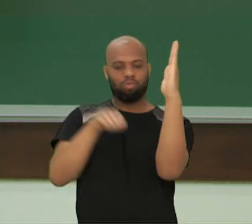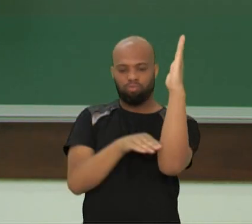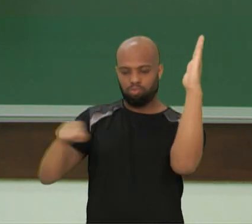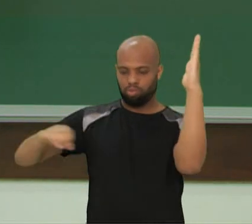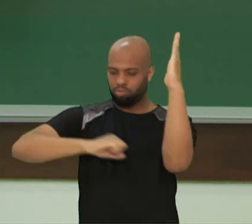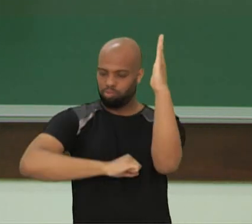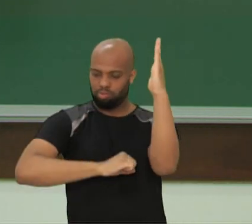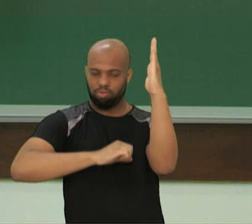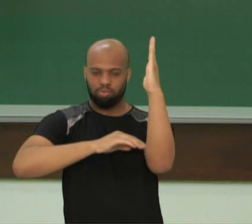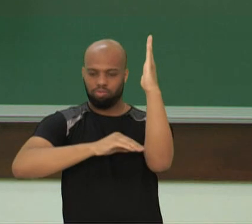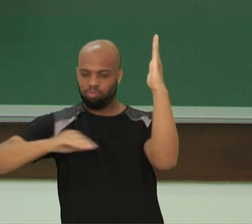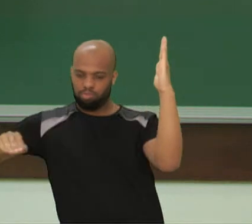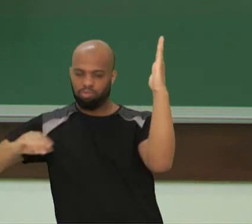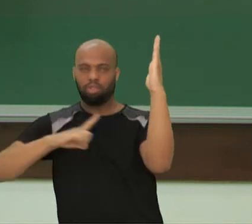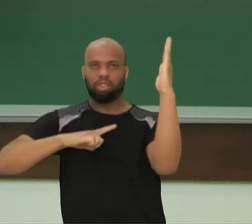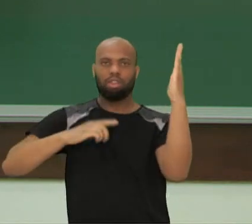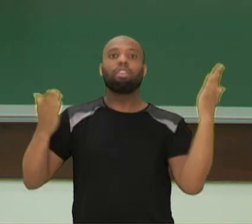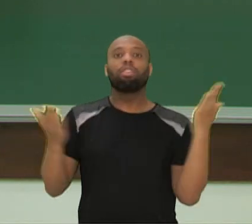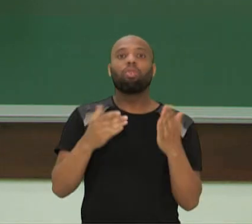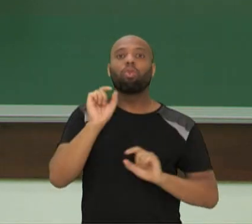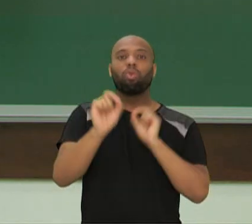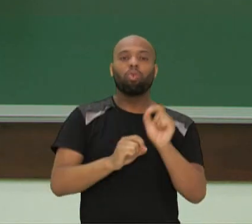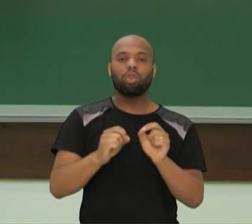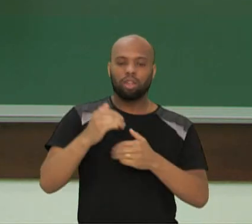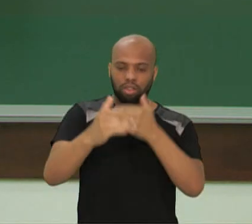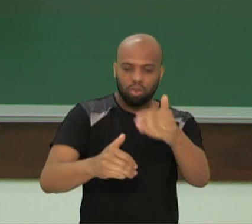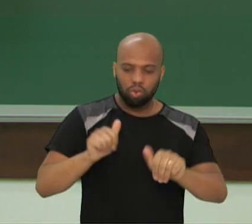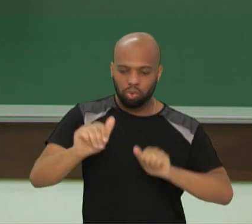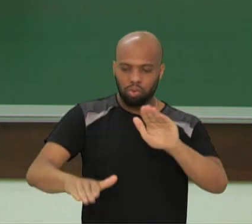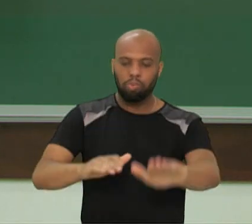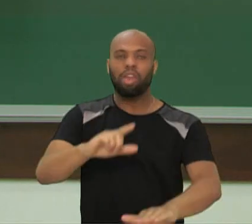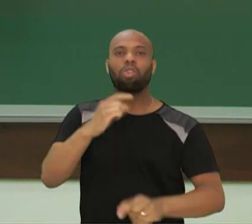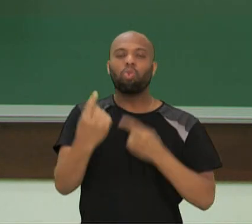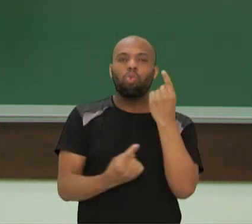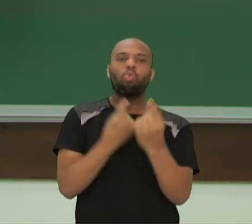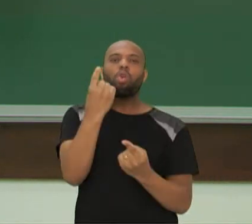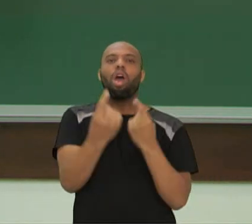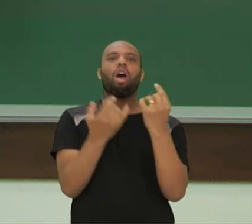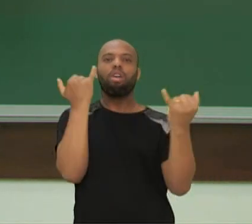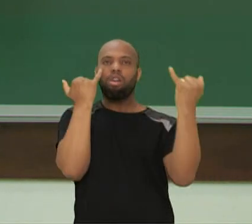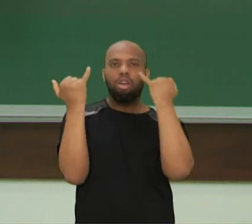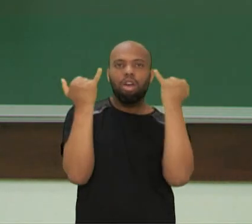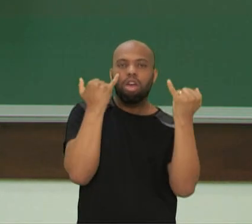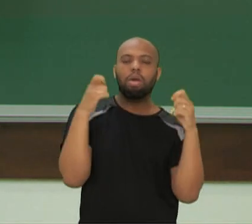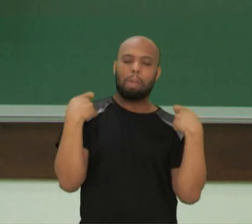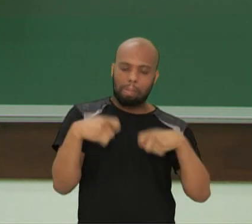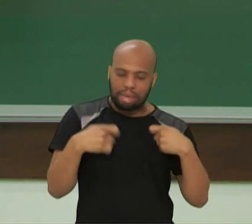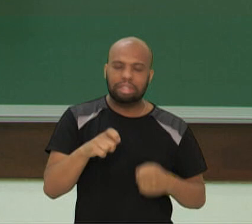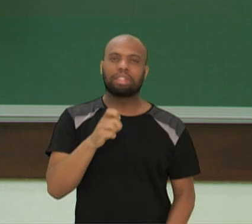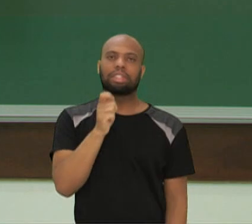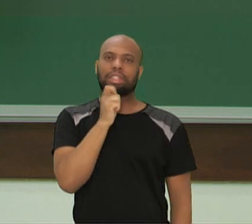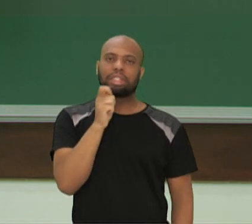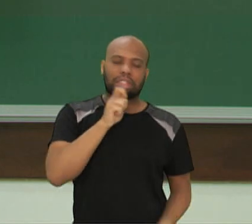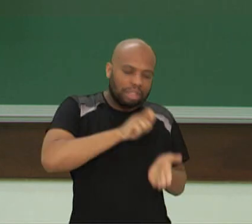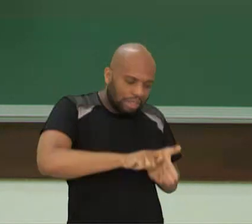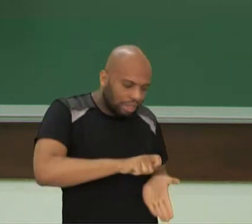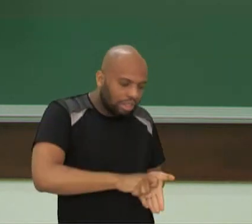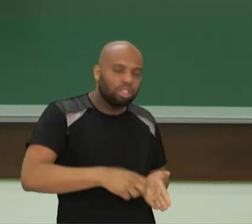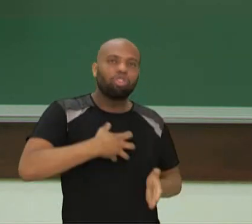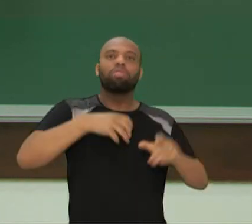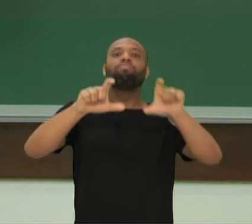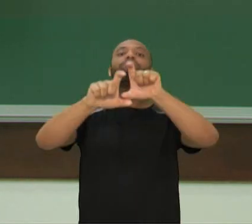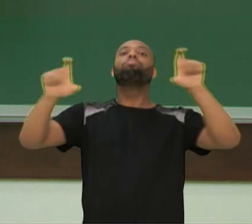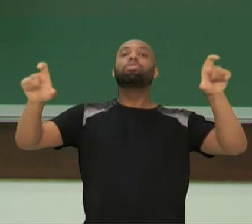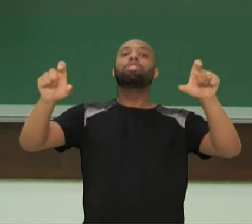centro. Segundo passo, quais são os dados que estão faltando para que eu escreva a equação dessas